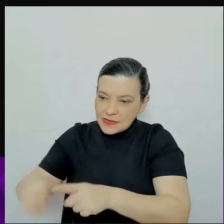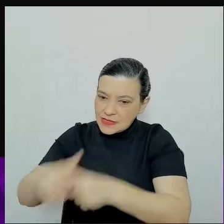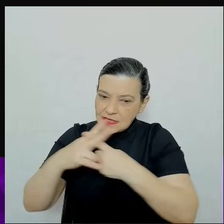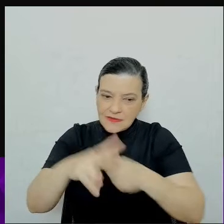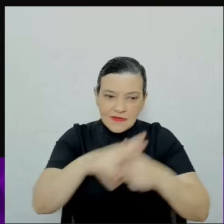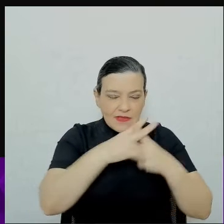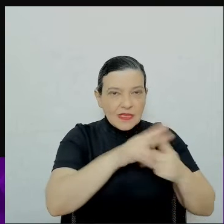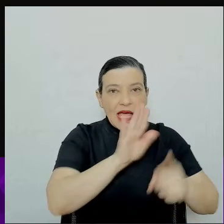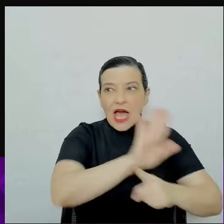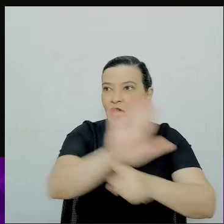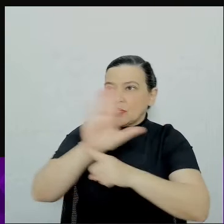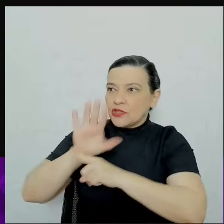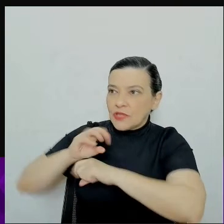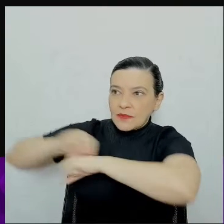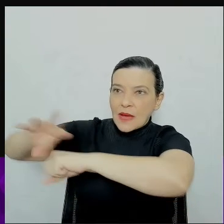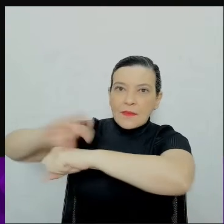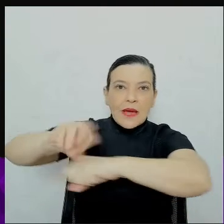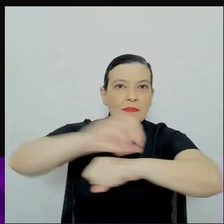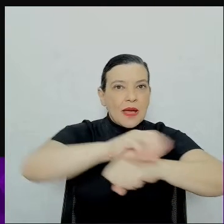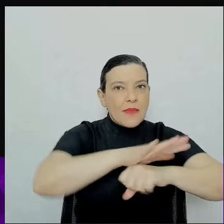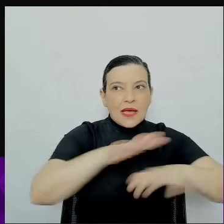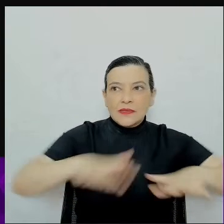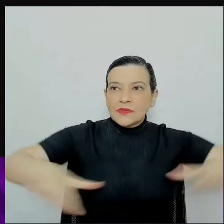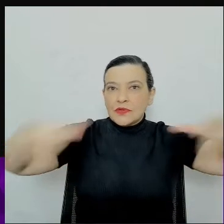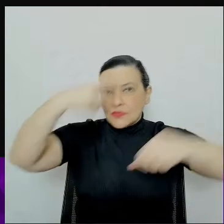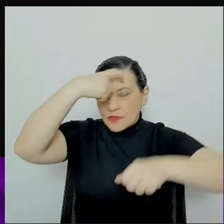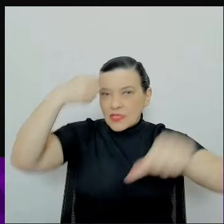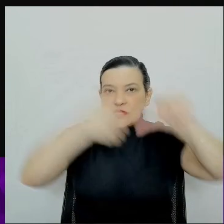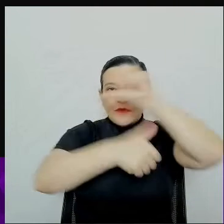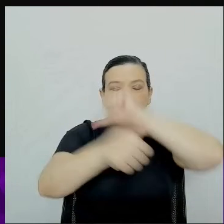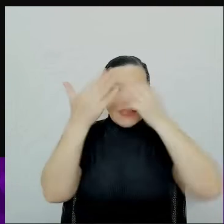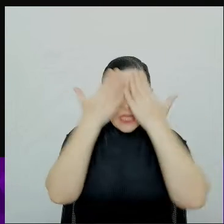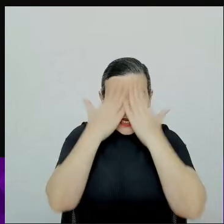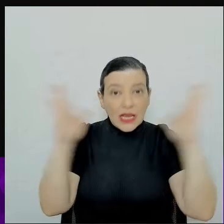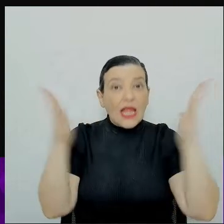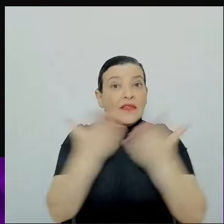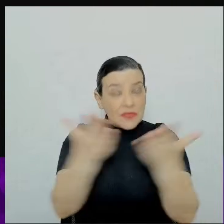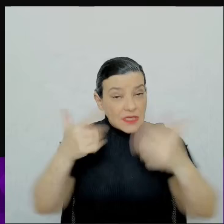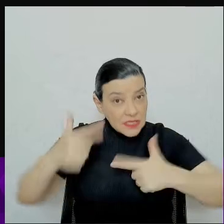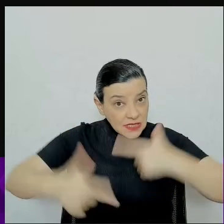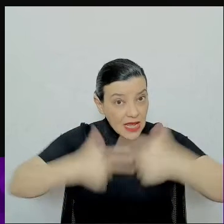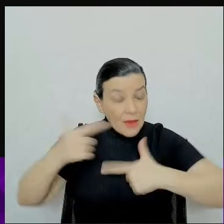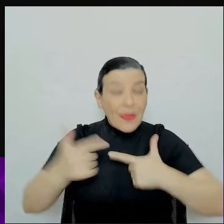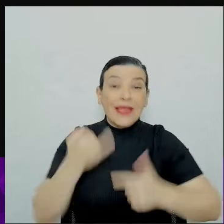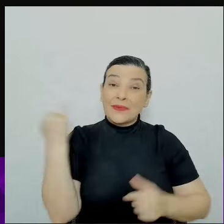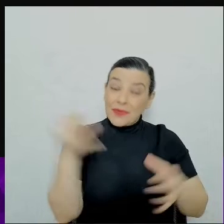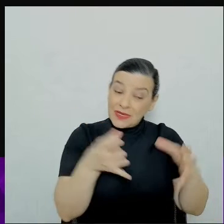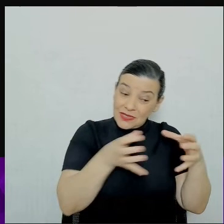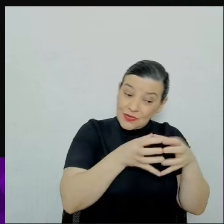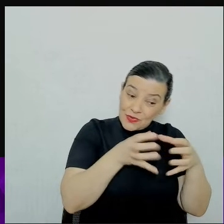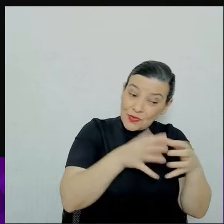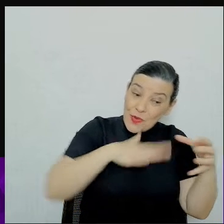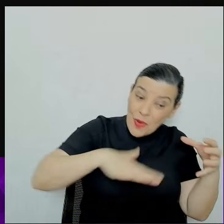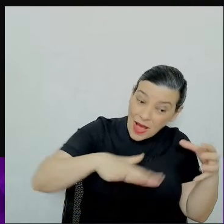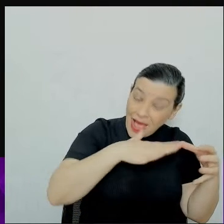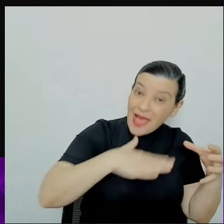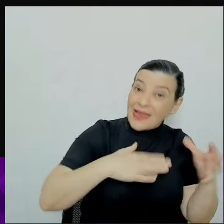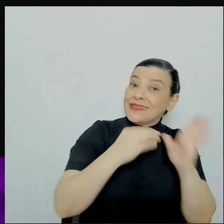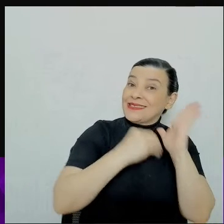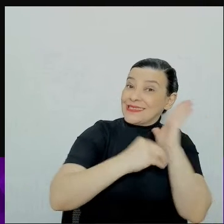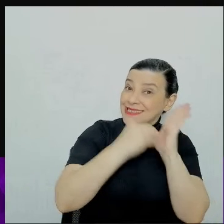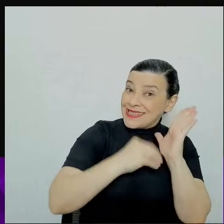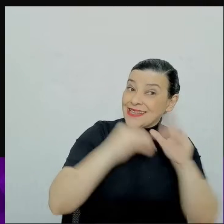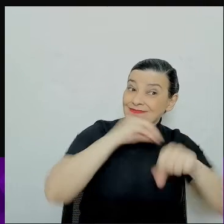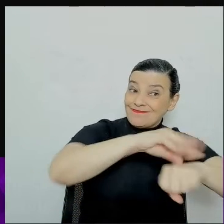mentalidade. Então, vocês que já trabalham com isso, vocês sabem o quanto é potente o design de serviço nas organizações e ele se tornou muito mais do que